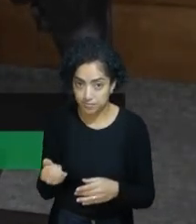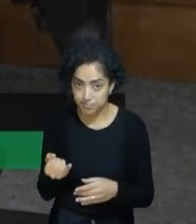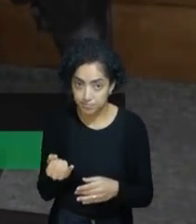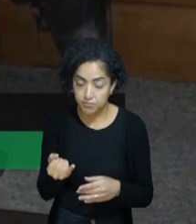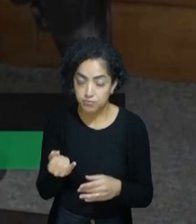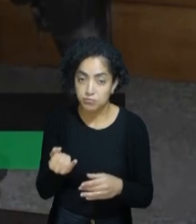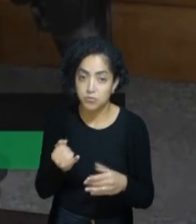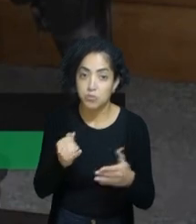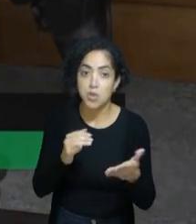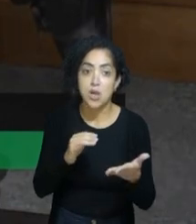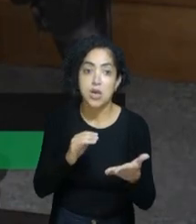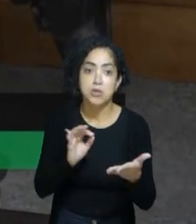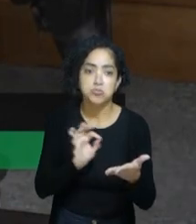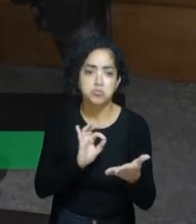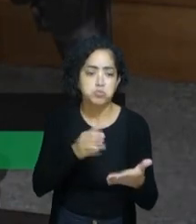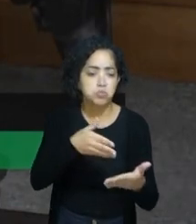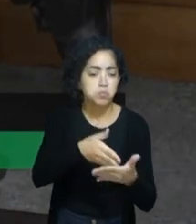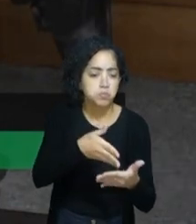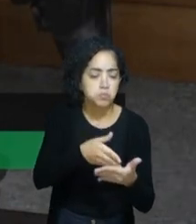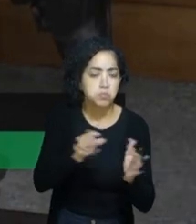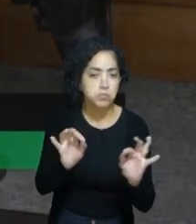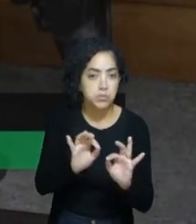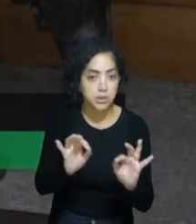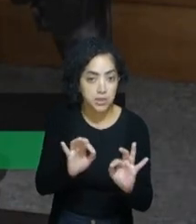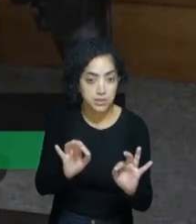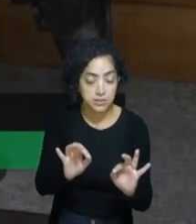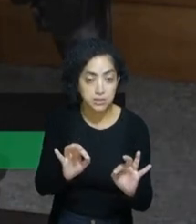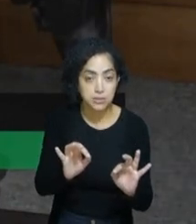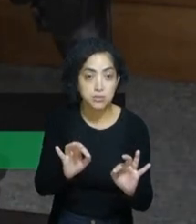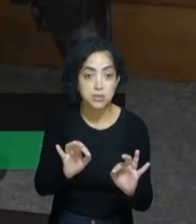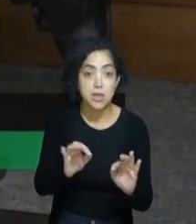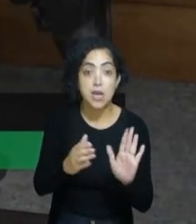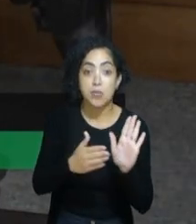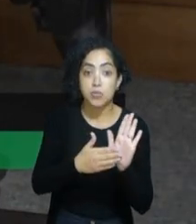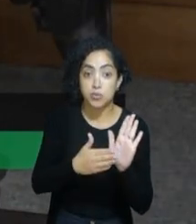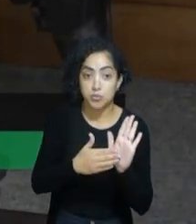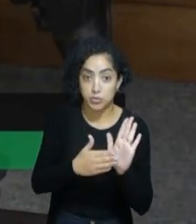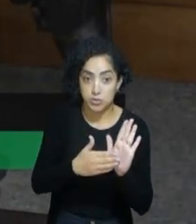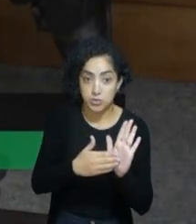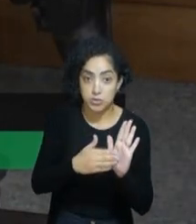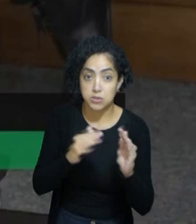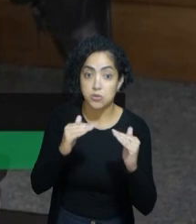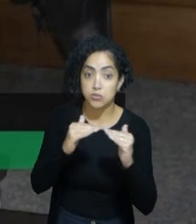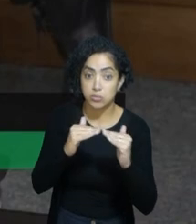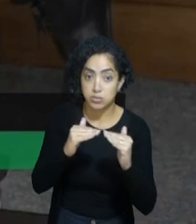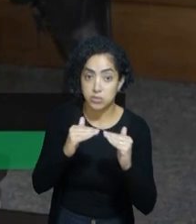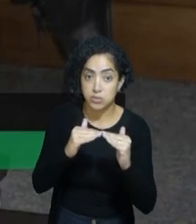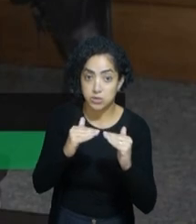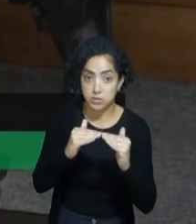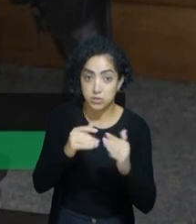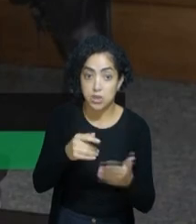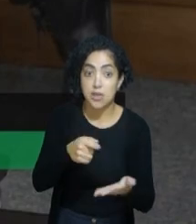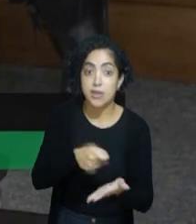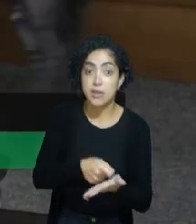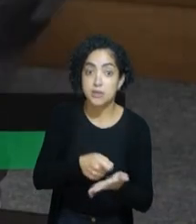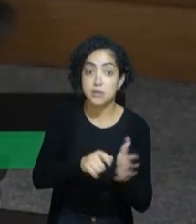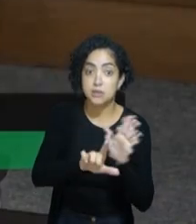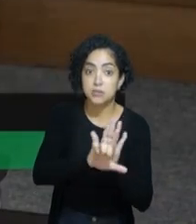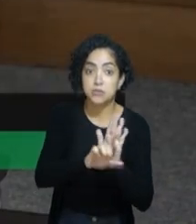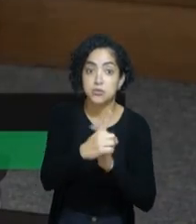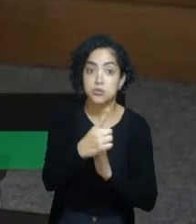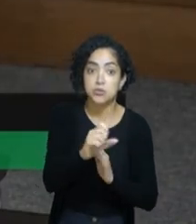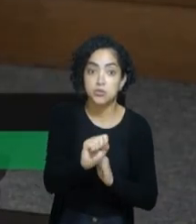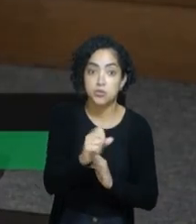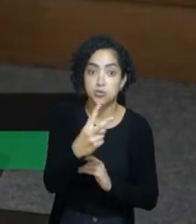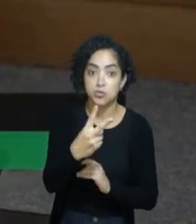não verificamos OB a tramitação da proposição que inclusive está de acordo com os requisitos exigidos pela lei 18